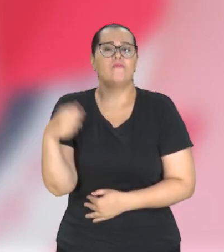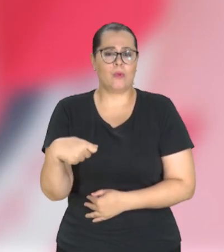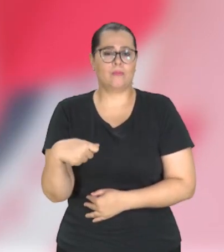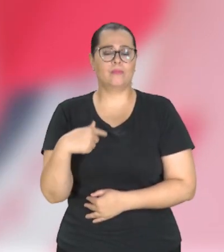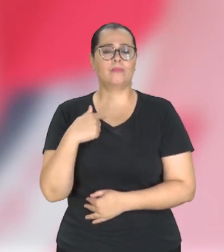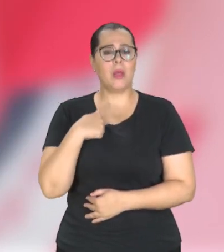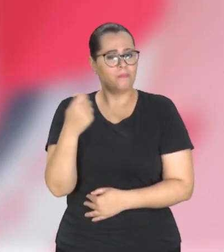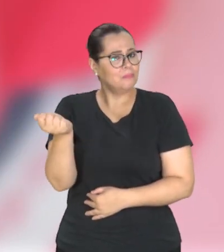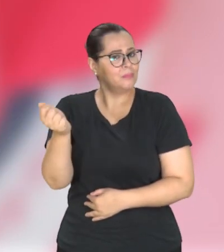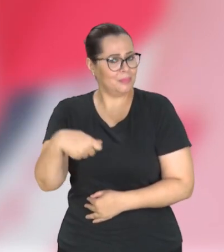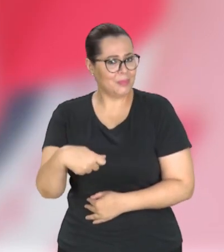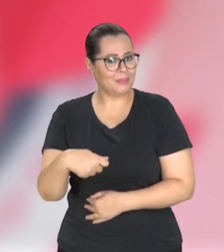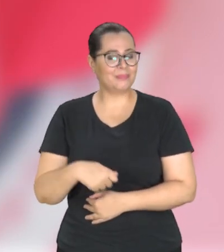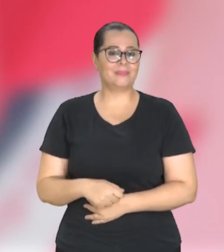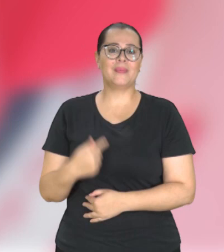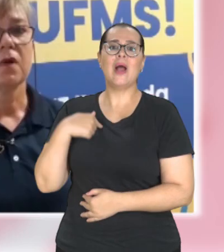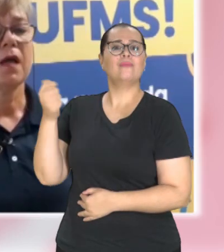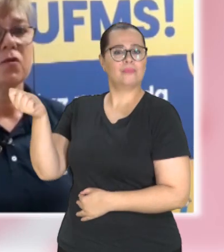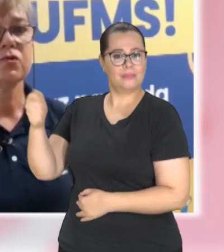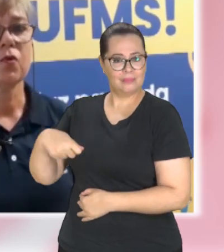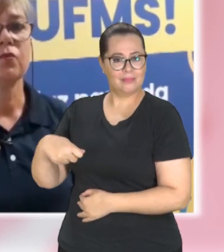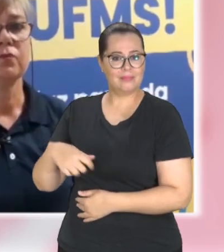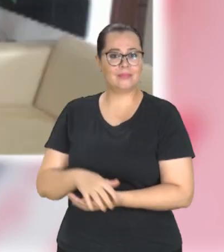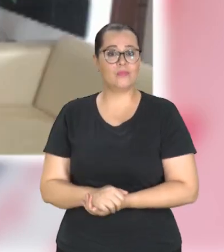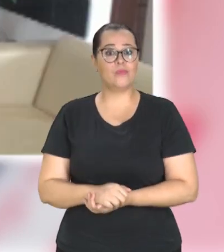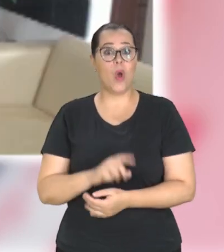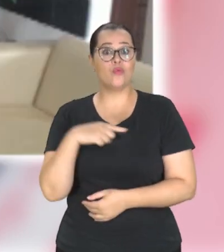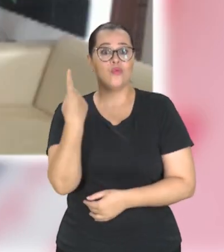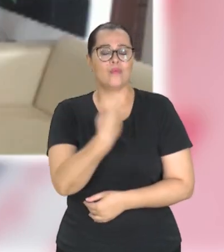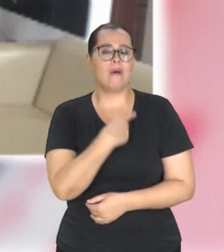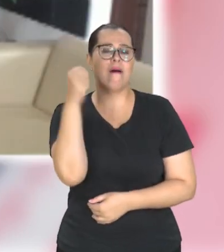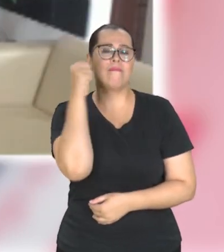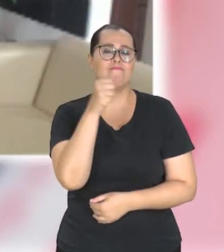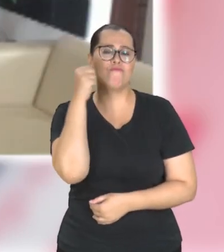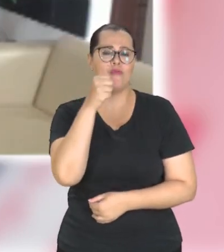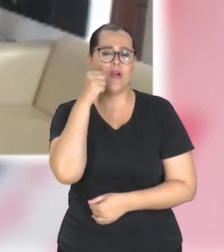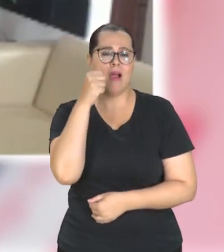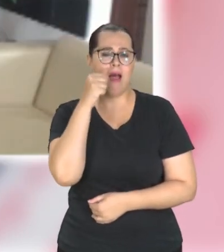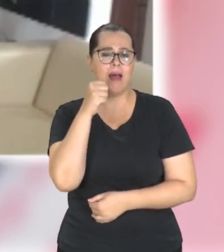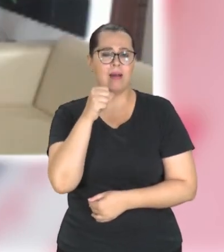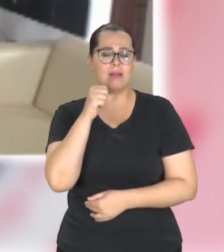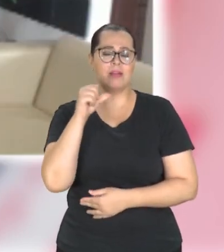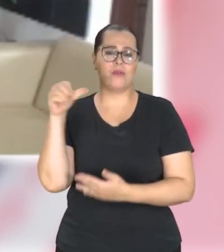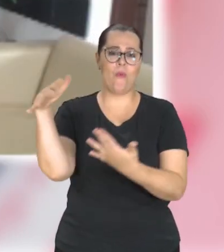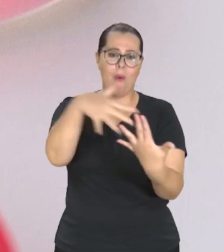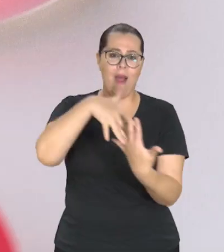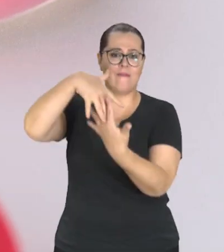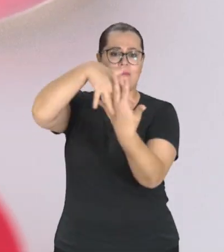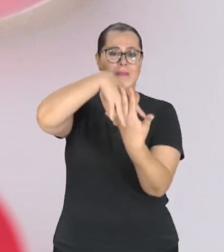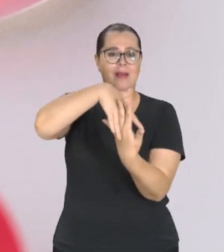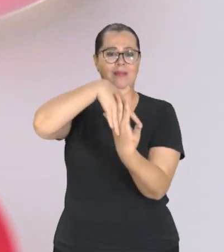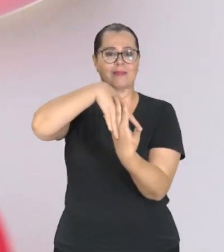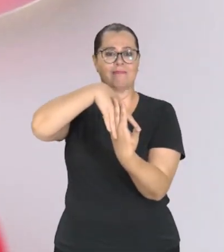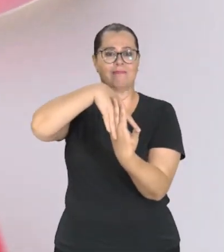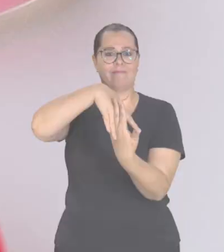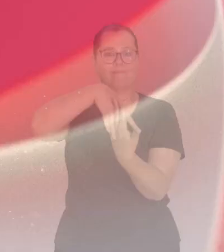sou. Eu sou. Eu sou. Eu sou. Somos mulheres UFMS.